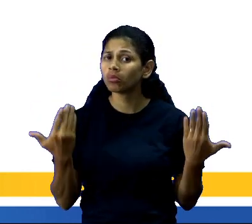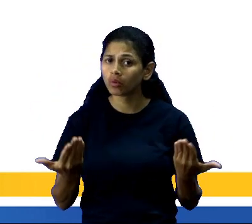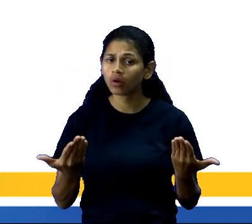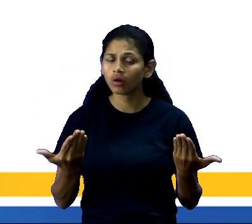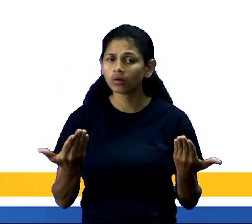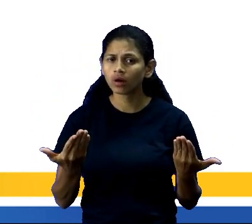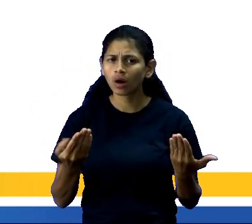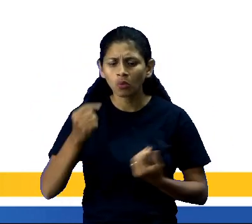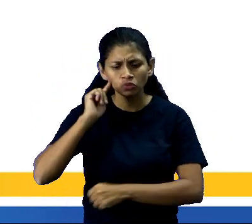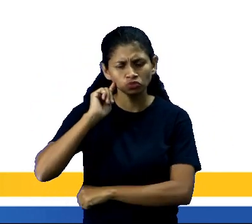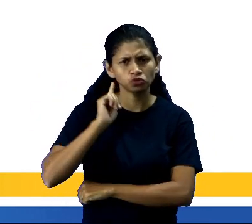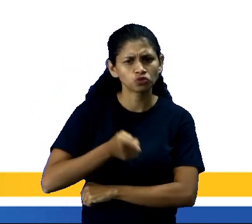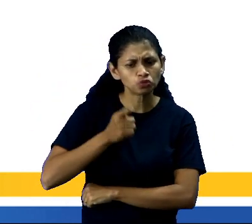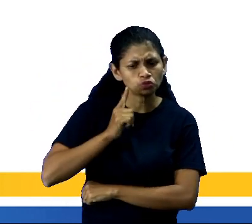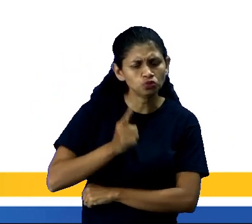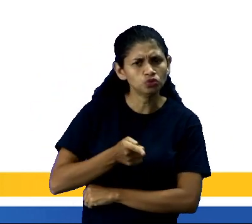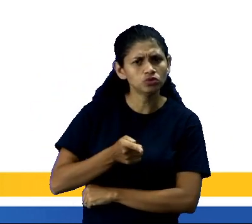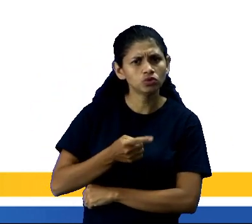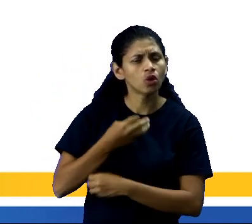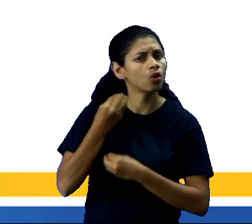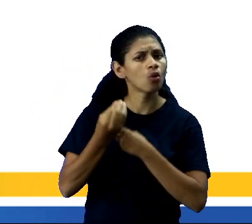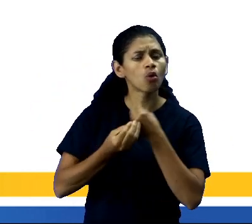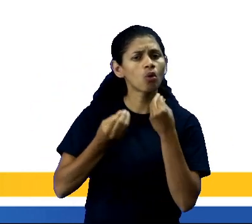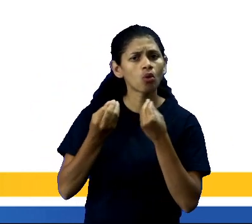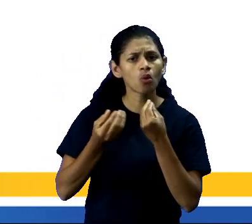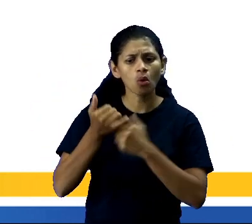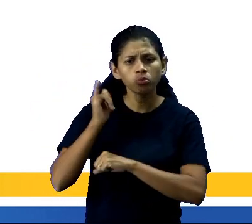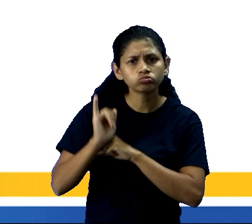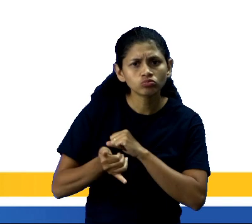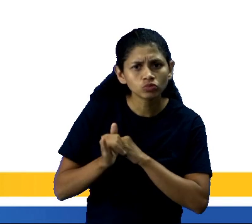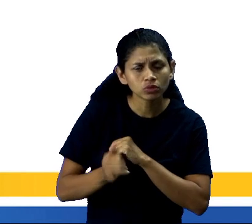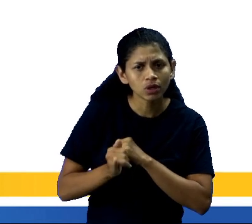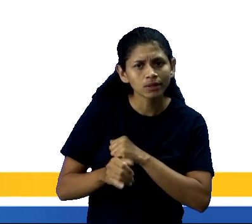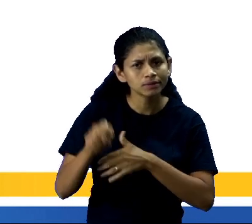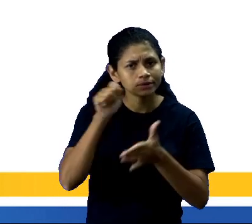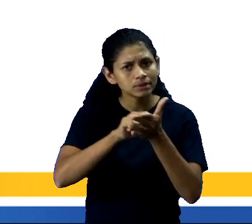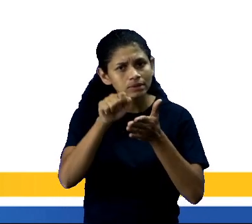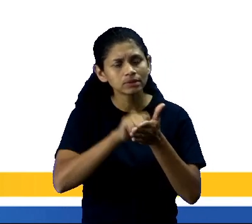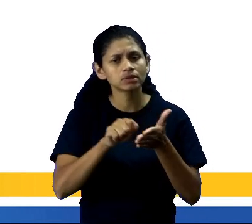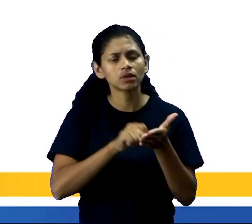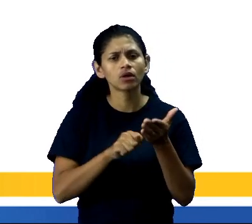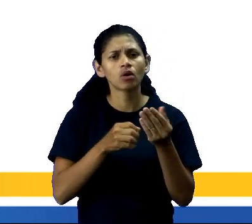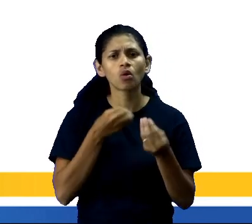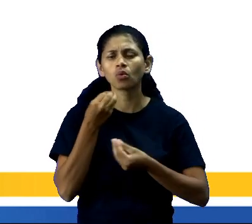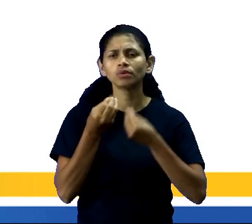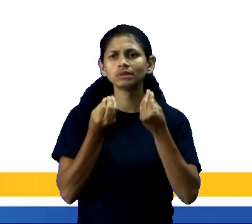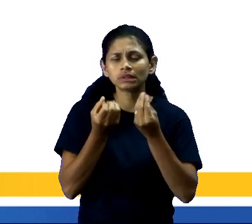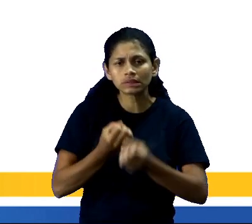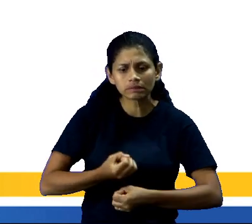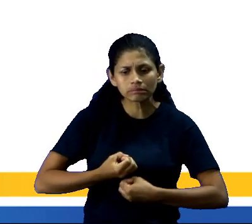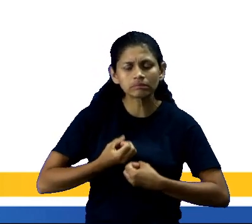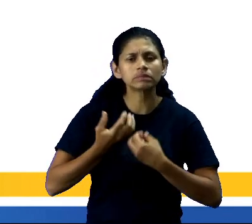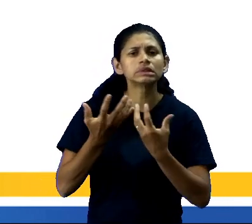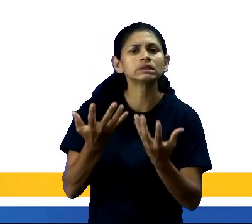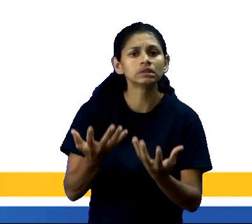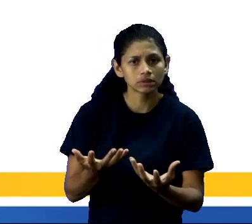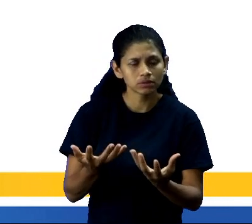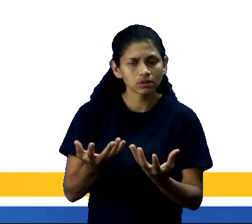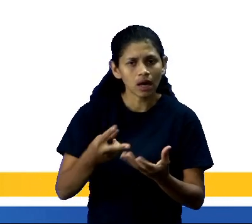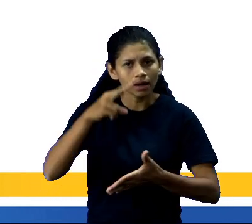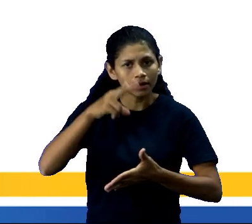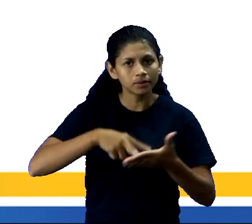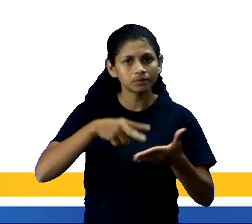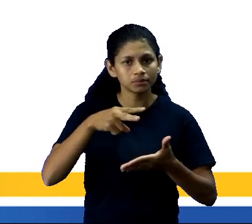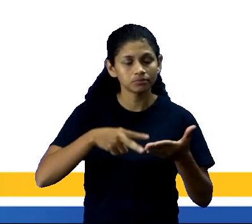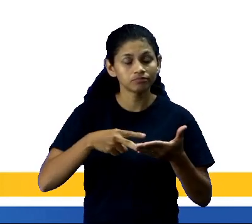a crítica, como aquele narrador escreveu, né? O que ele quis passar para o leitor. Então é muito bom a gente ouvir